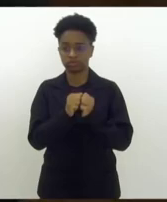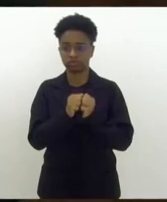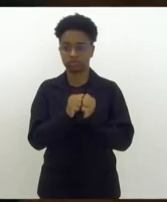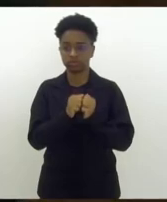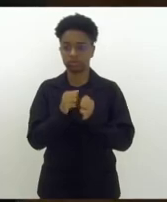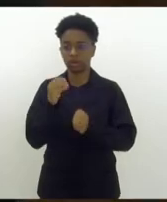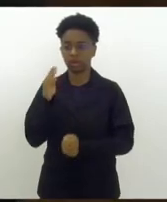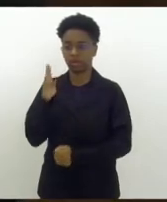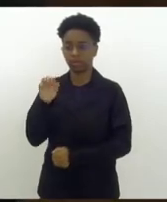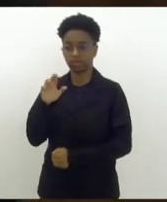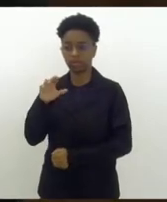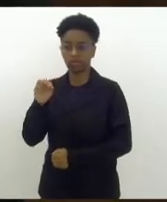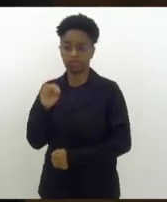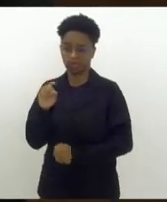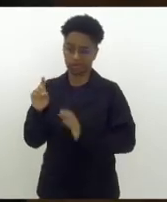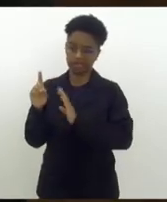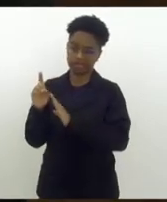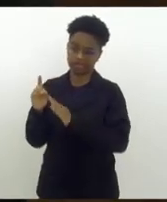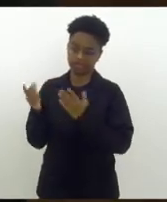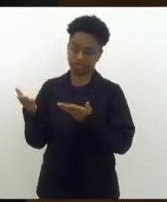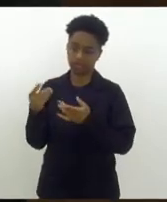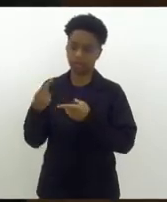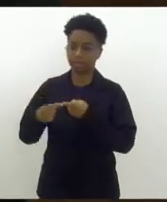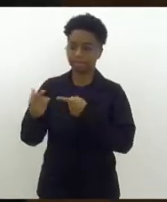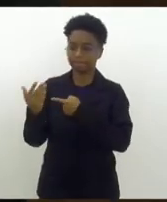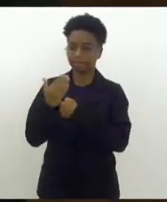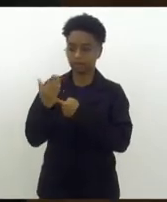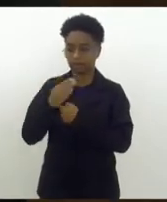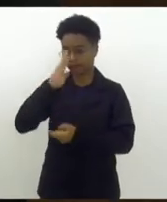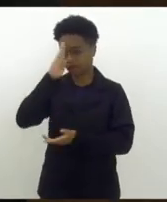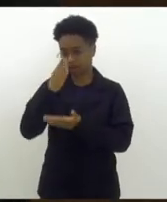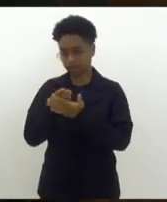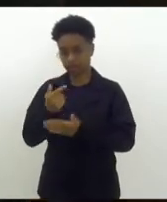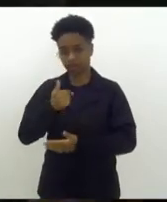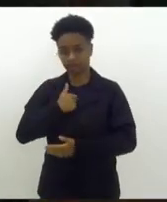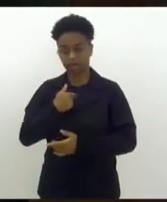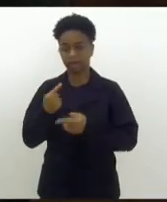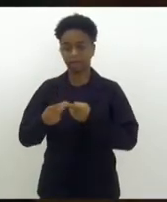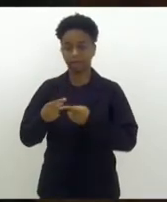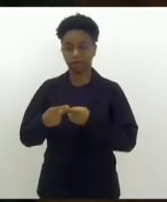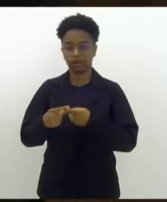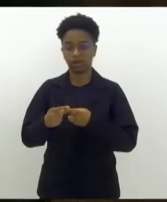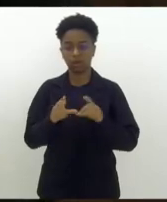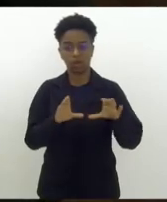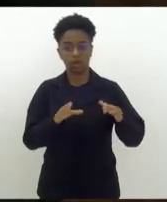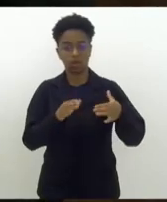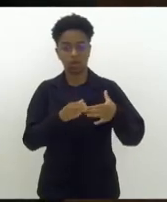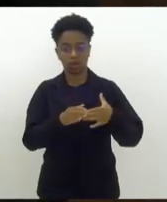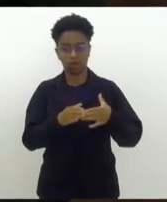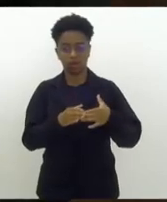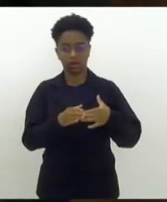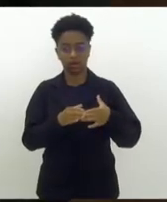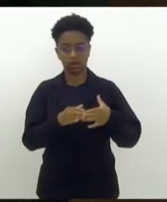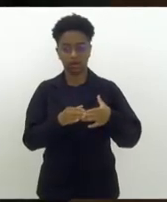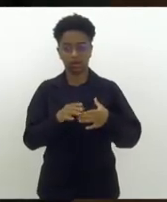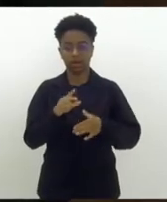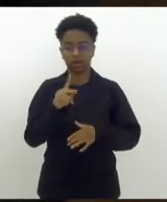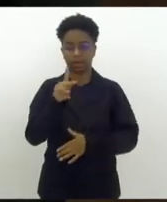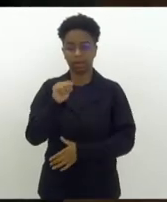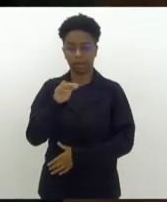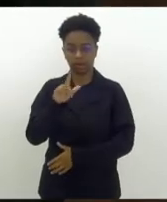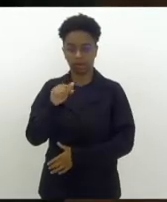da direita e que me ajudou bastante que acreditou em mim quando eu tava cancelado pela turma da Paula lavini